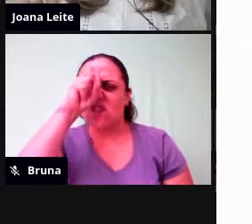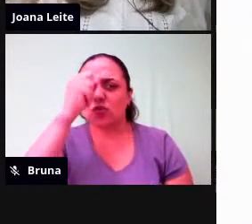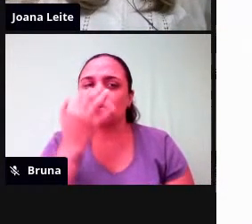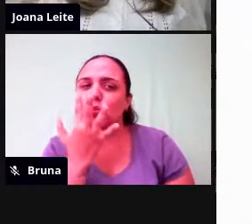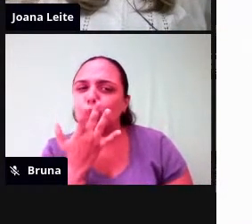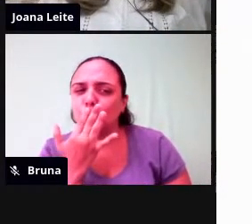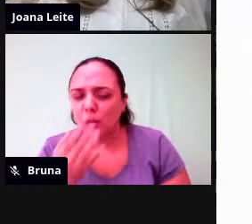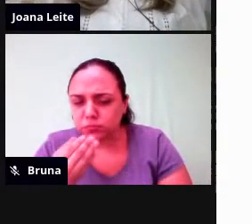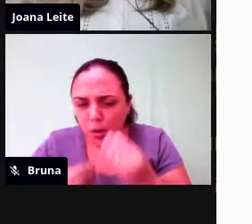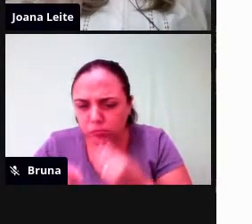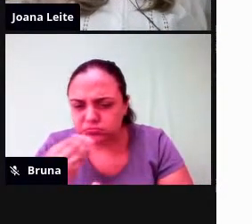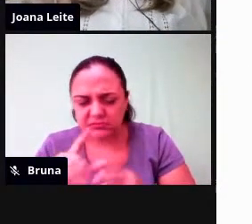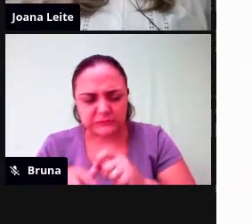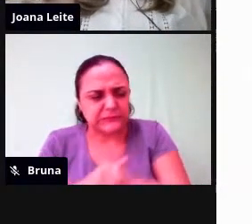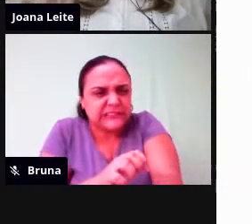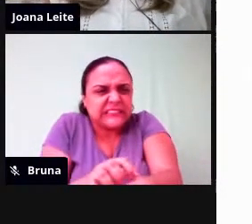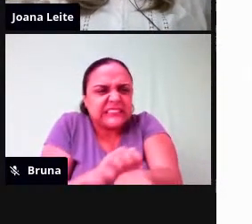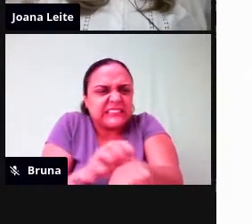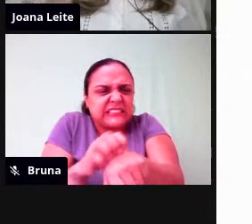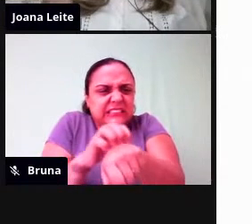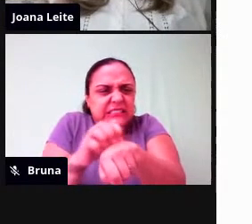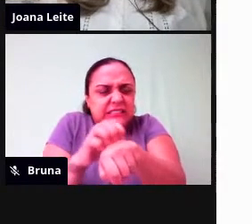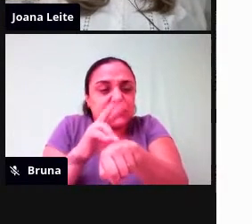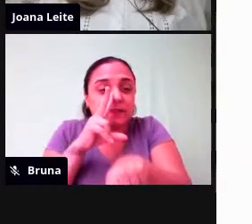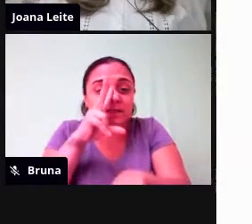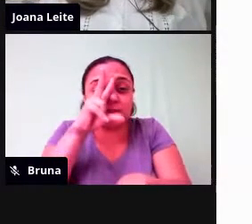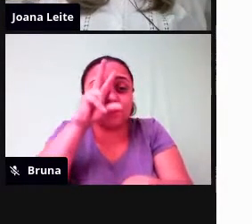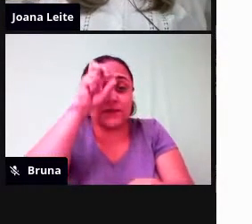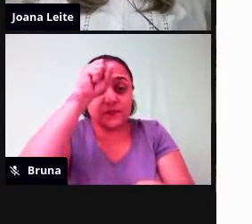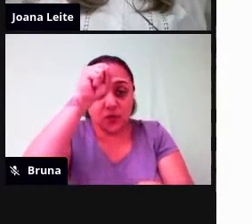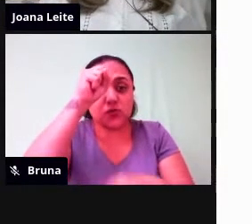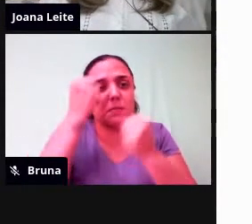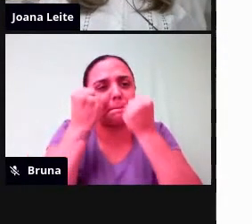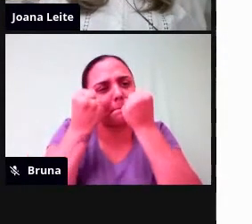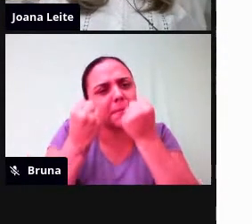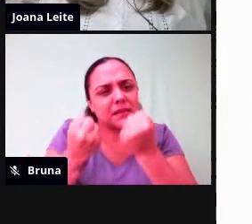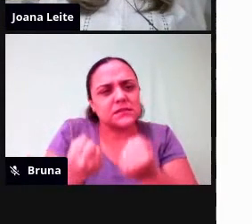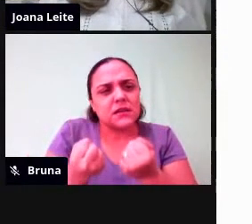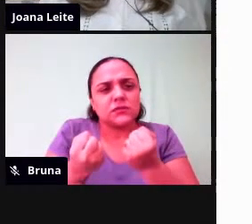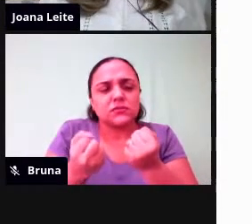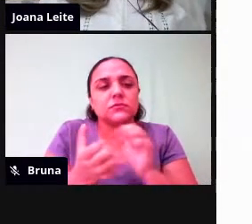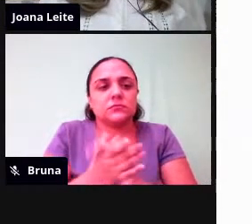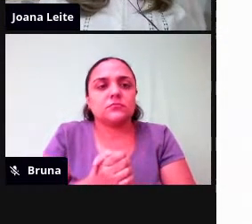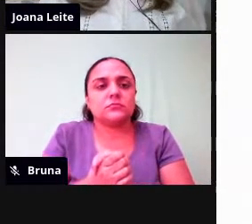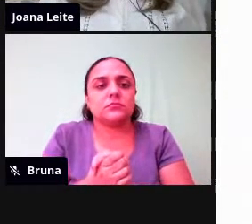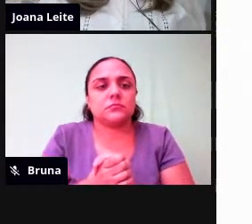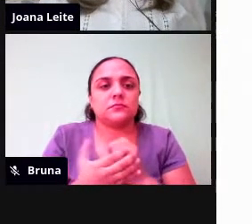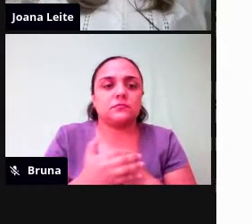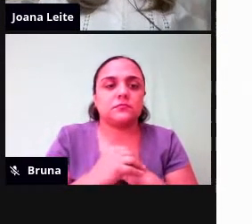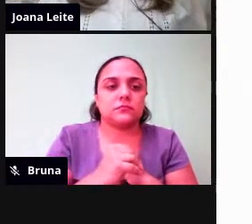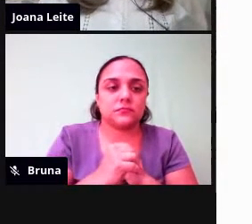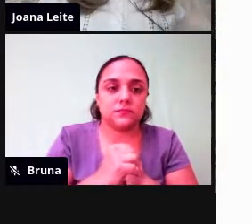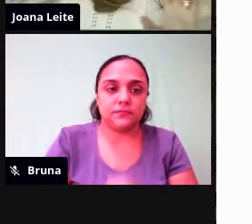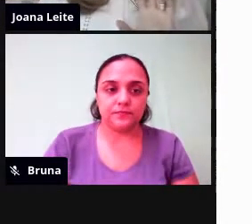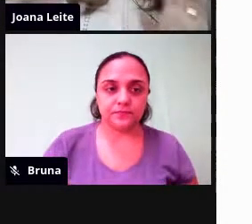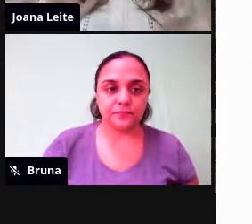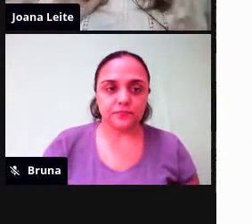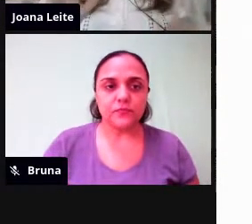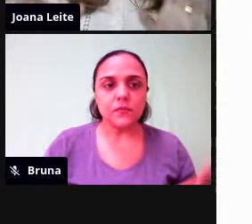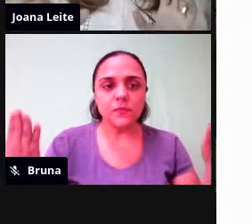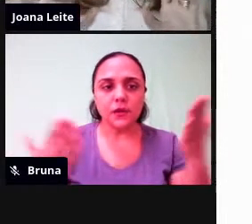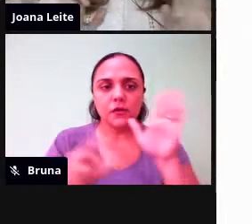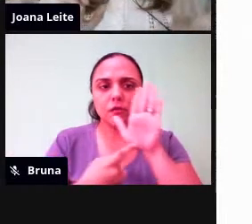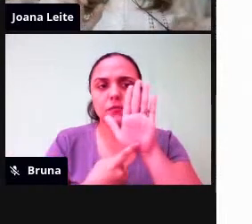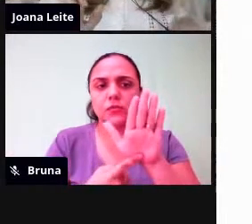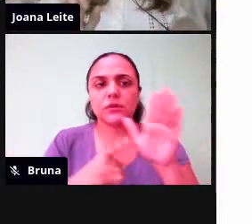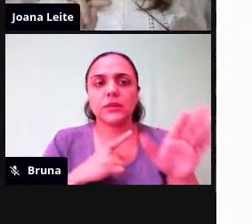maior irritabilidade e a uma maior presença de metais pesados nesses indivíduos, tá? Então, mostrando justamente